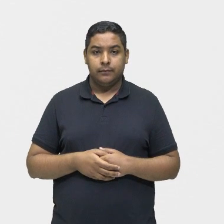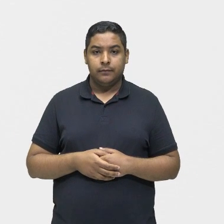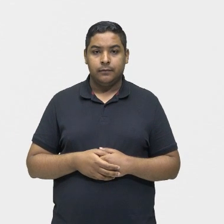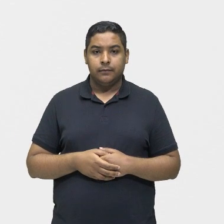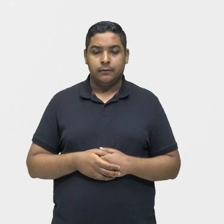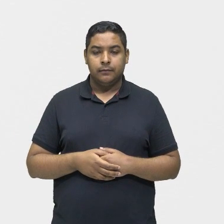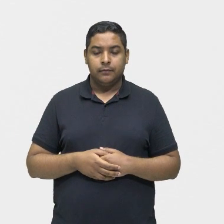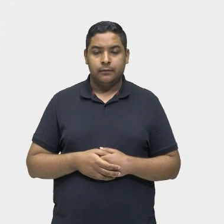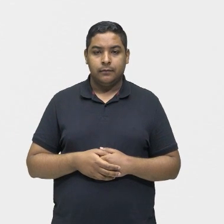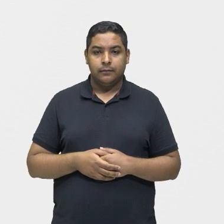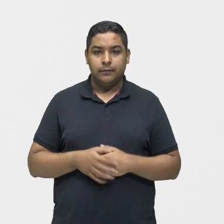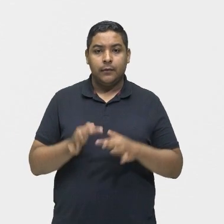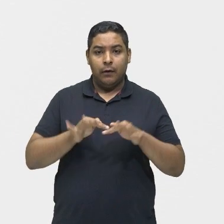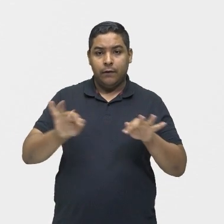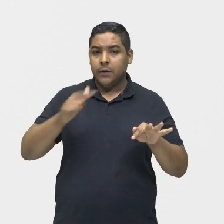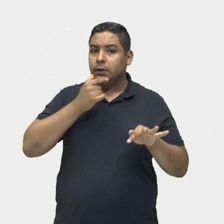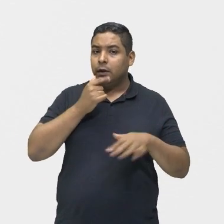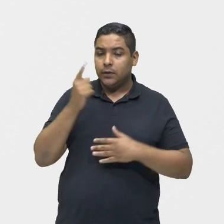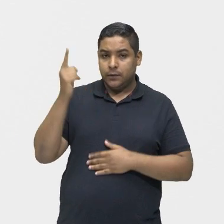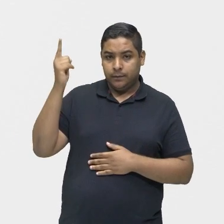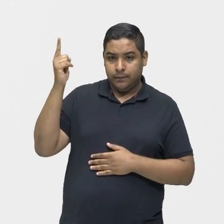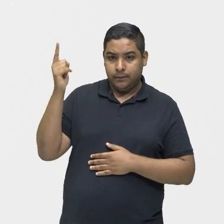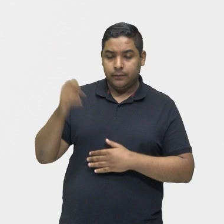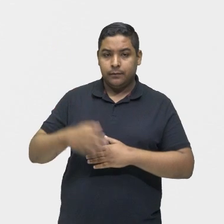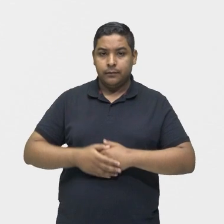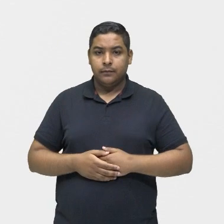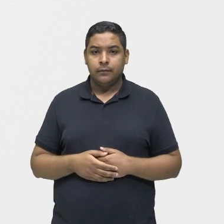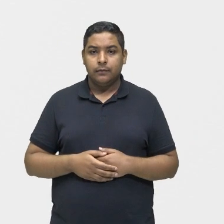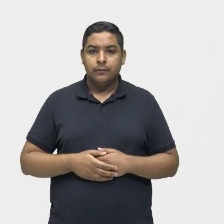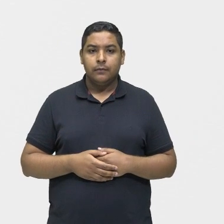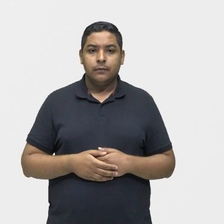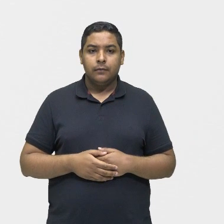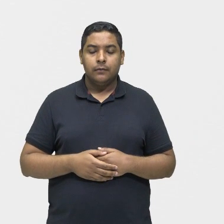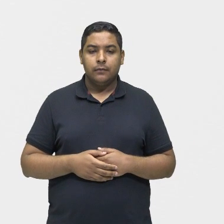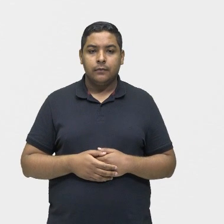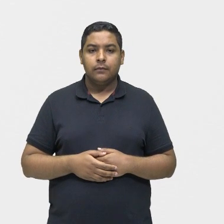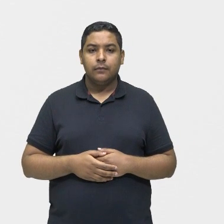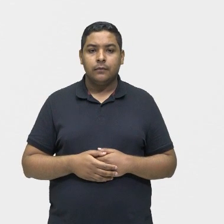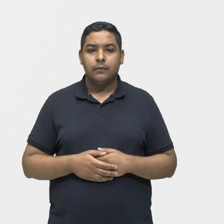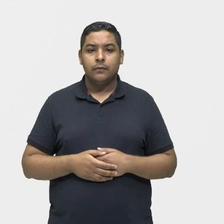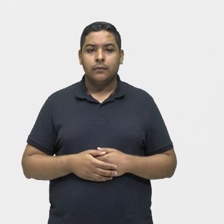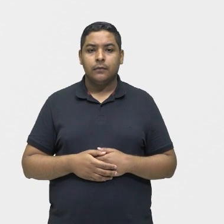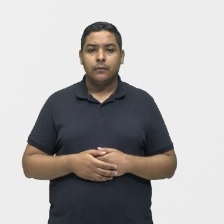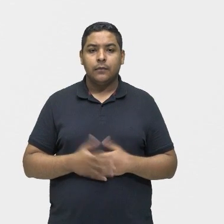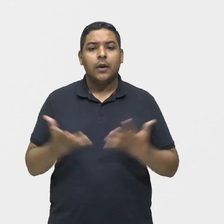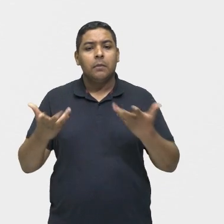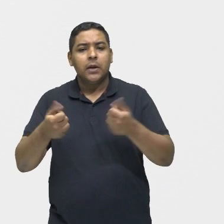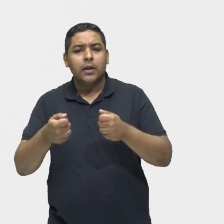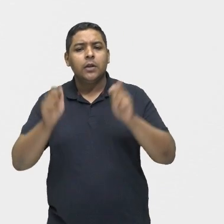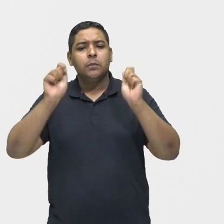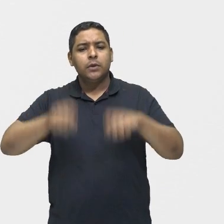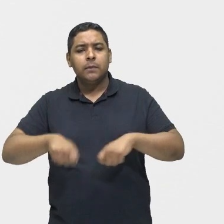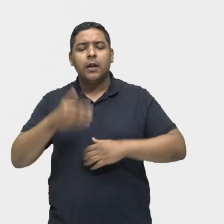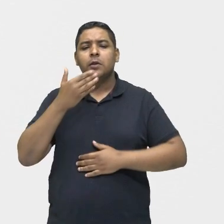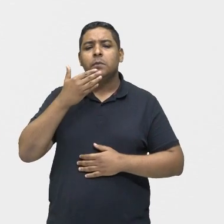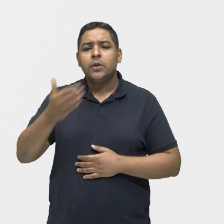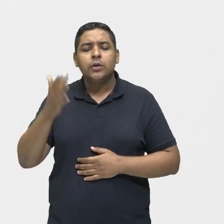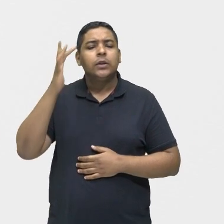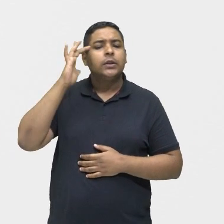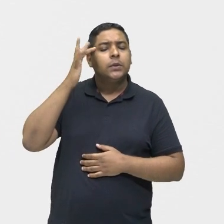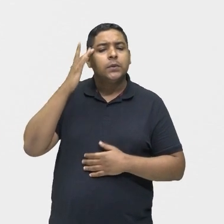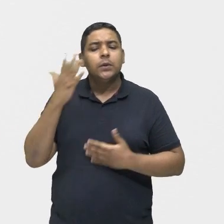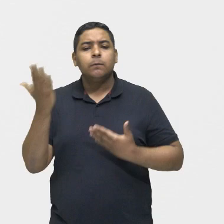you do me a favor? Poderia fazer um favor? Aí nós temos ali as opções, possibilidade, aliás, habilidade, possibilidade,